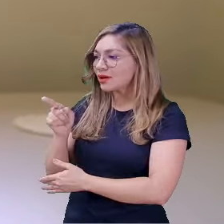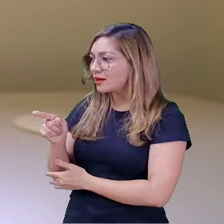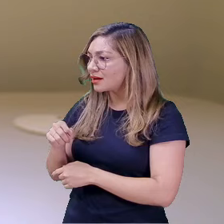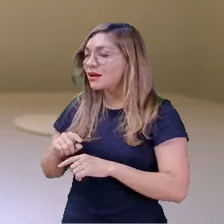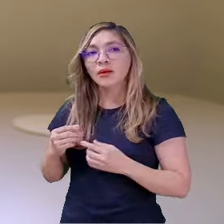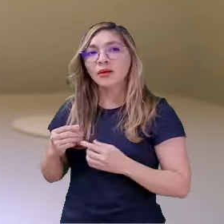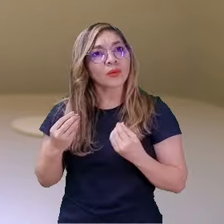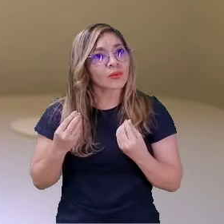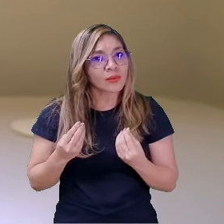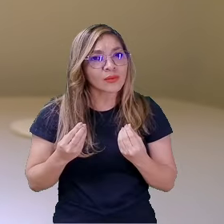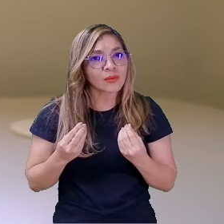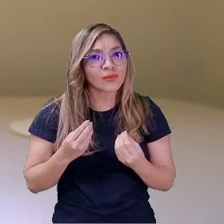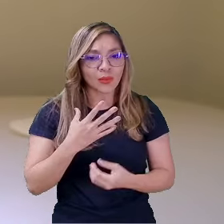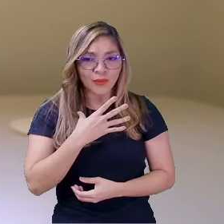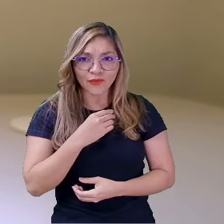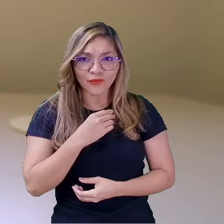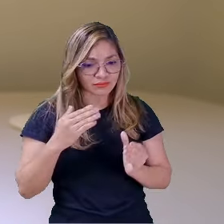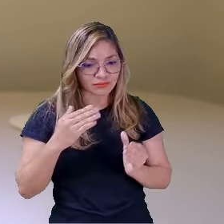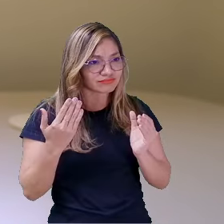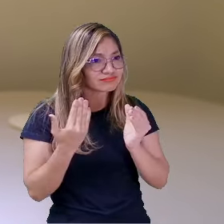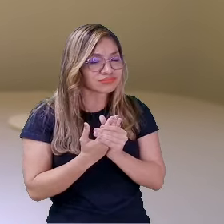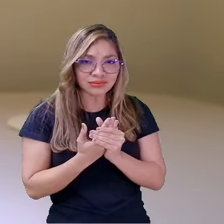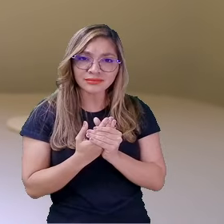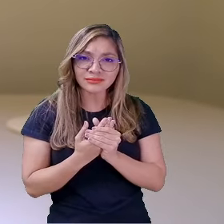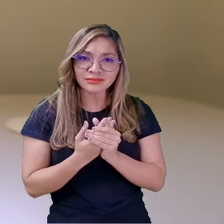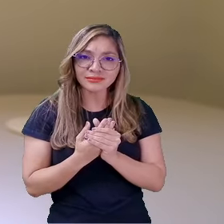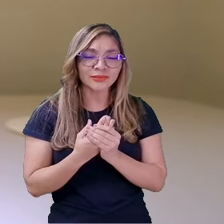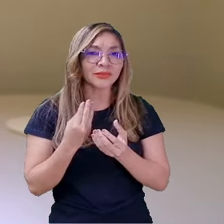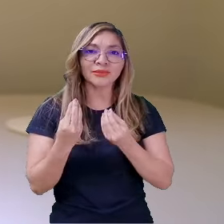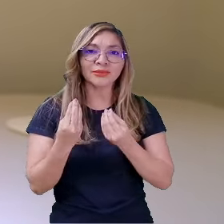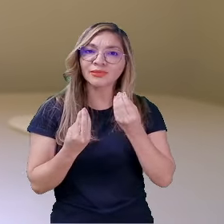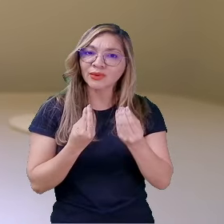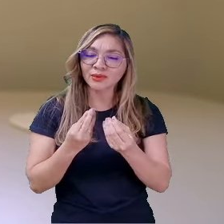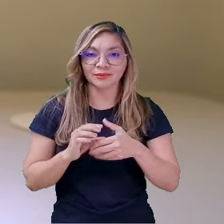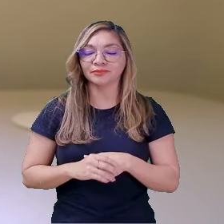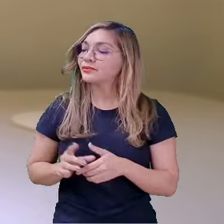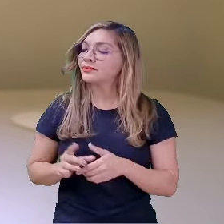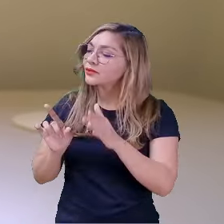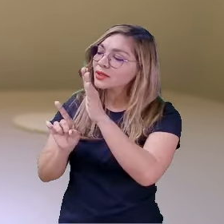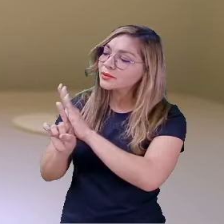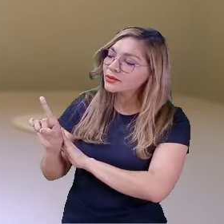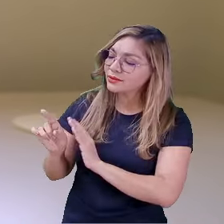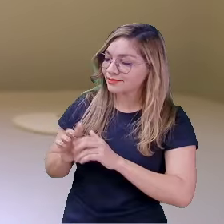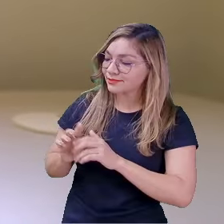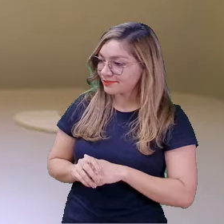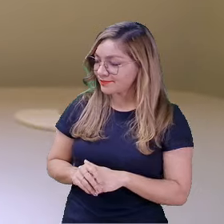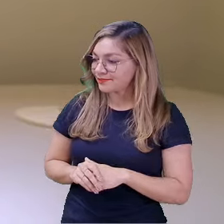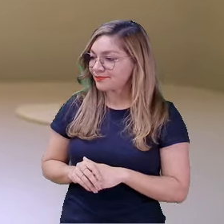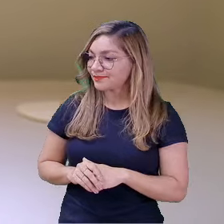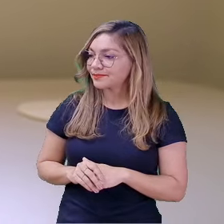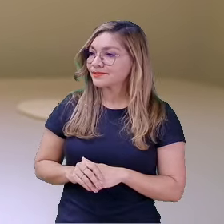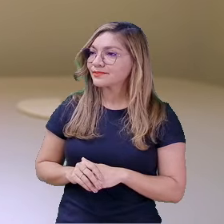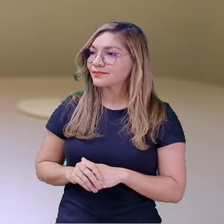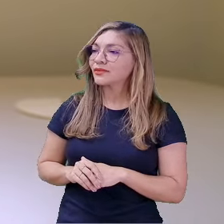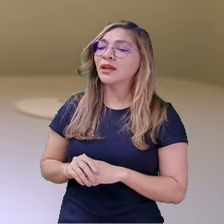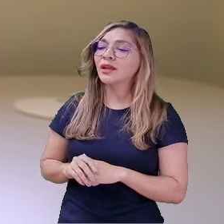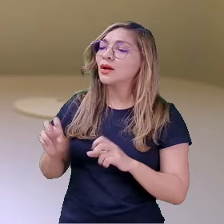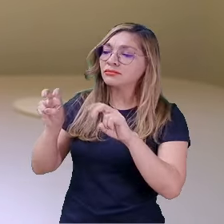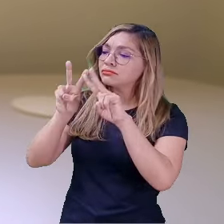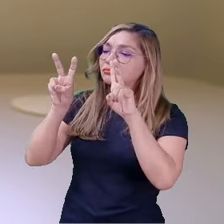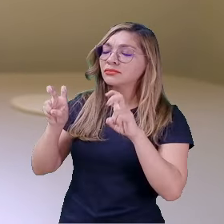um filho colocar a mãe na justiça? Eu perguntei para ela... qual era a demanda, né? Ela